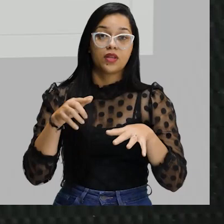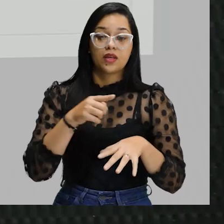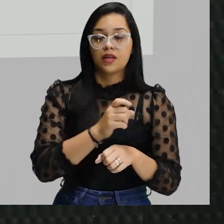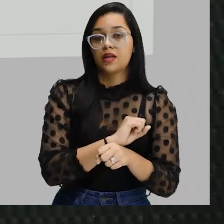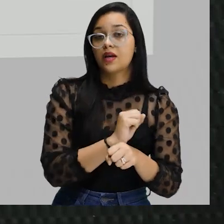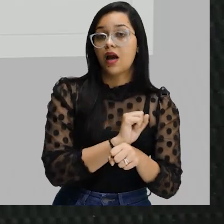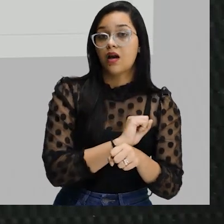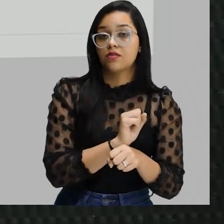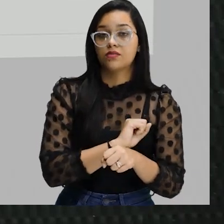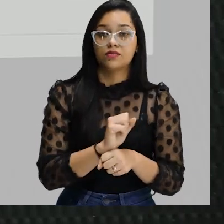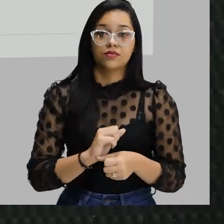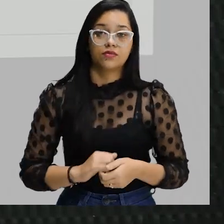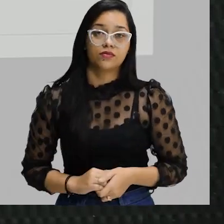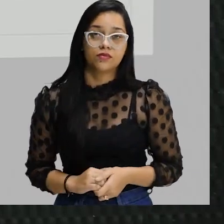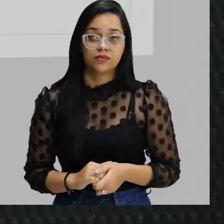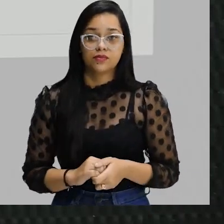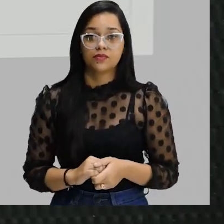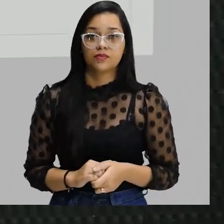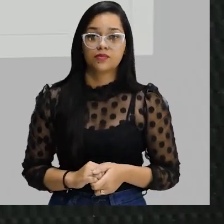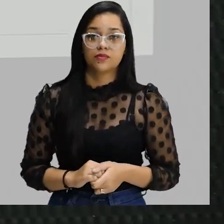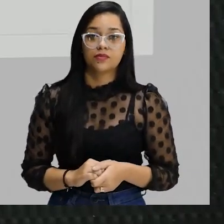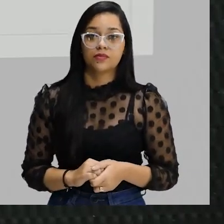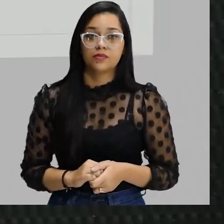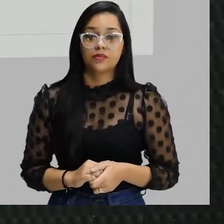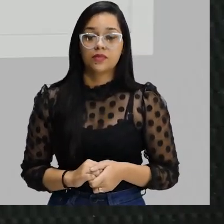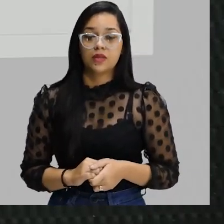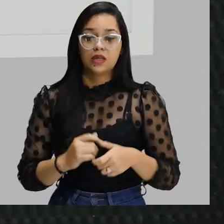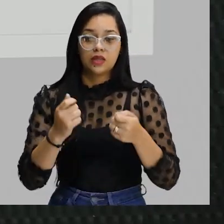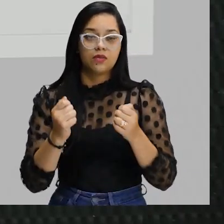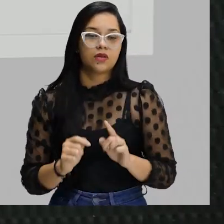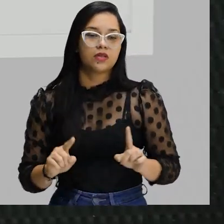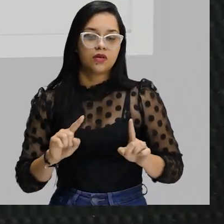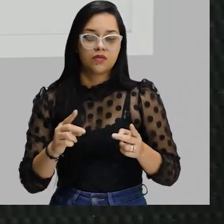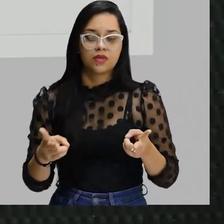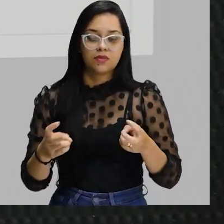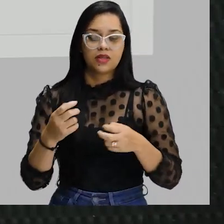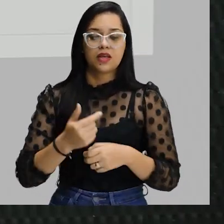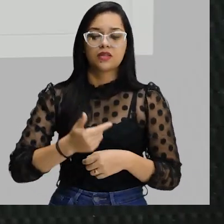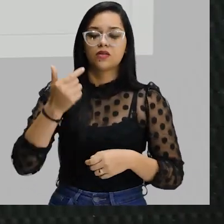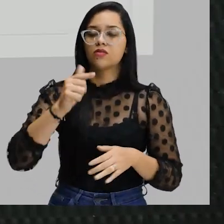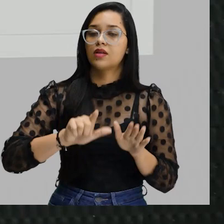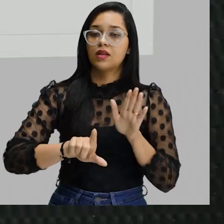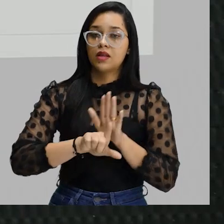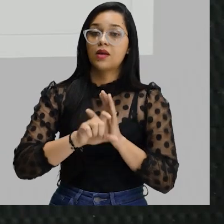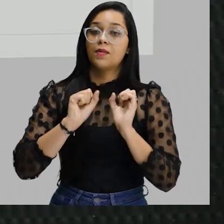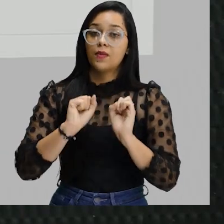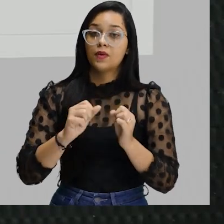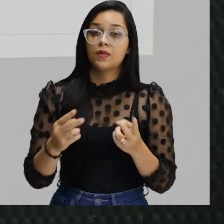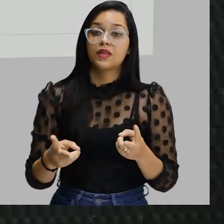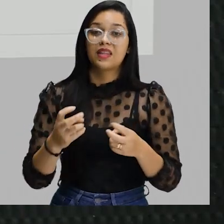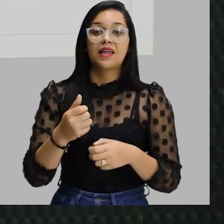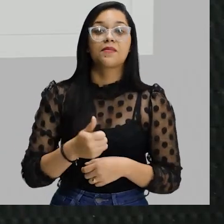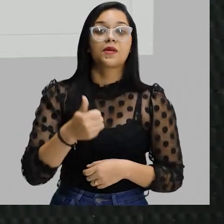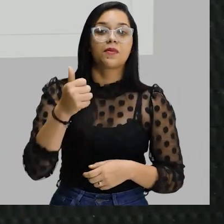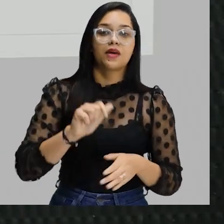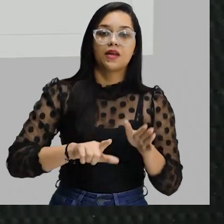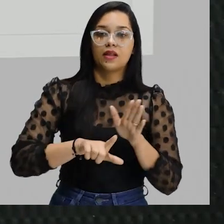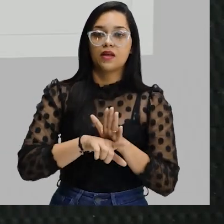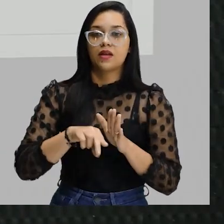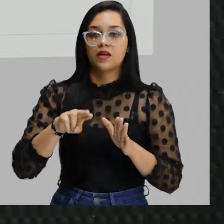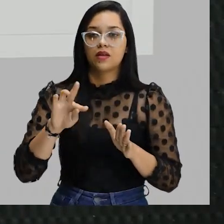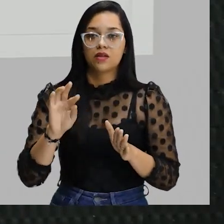carro, certo? E não precisamos observar isso na segunda lei. Podemos observar isso na primeira lei de